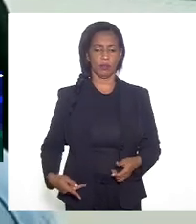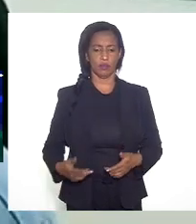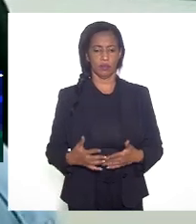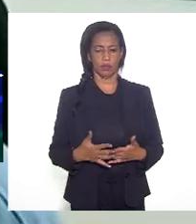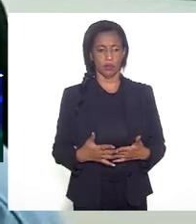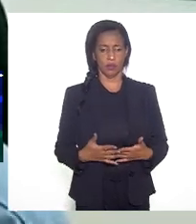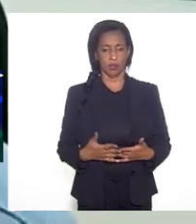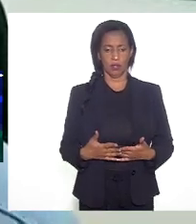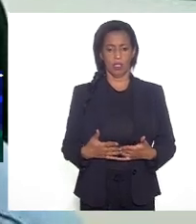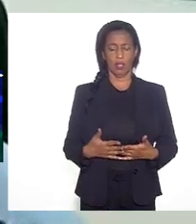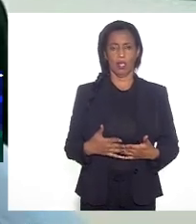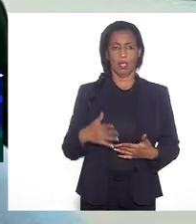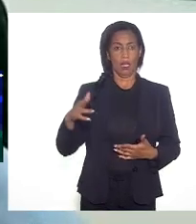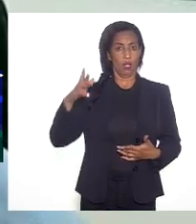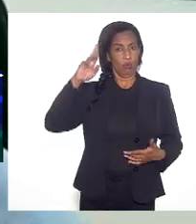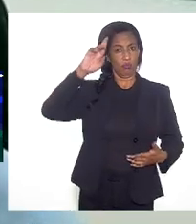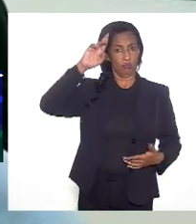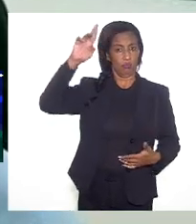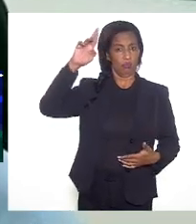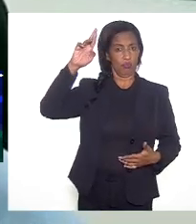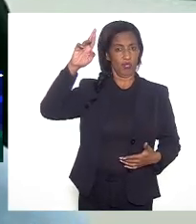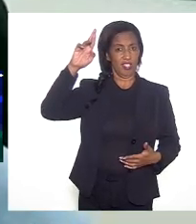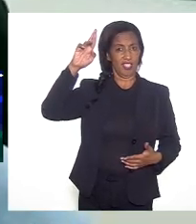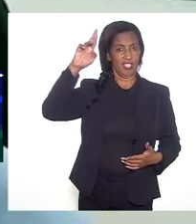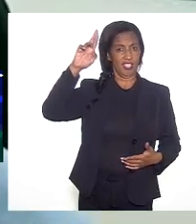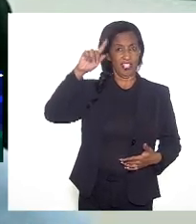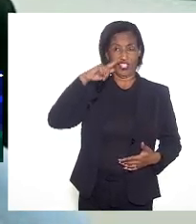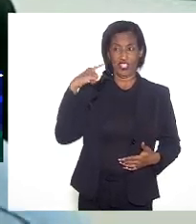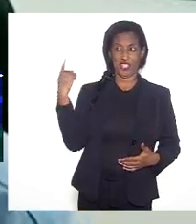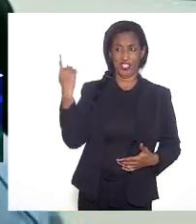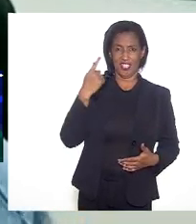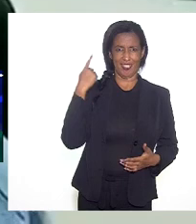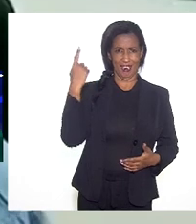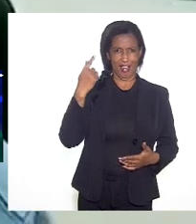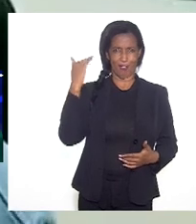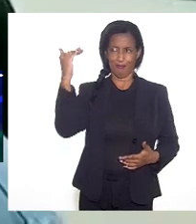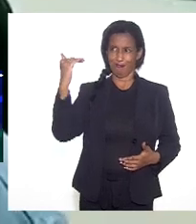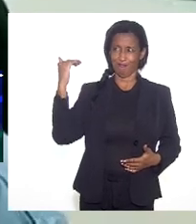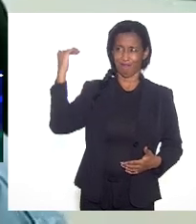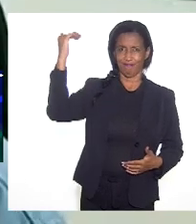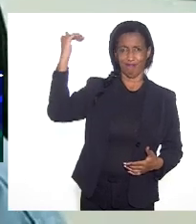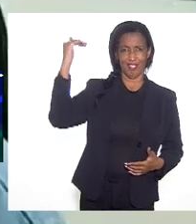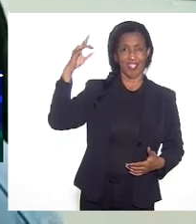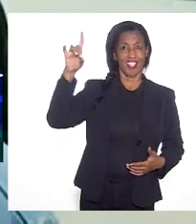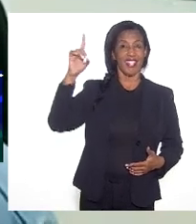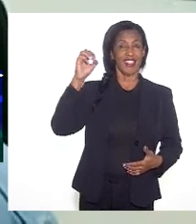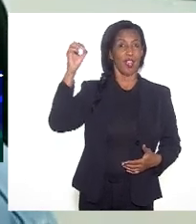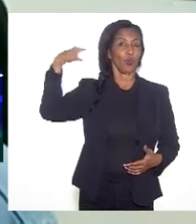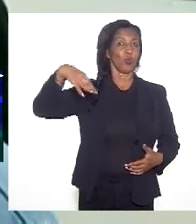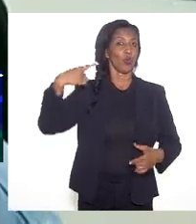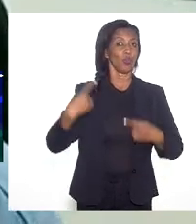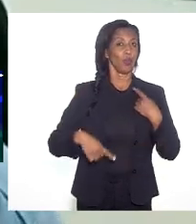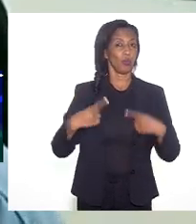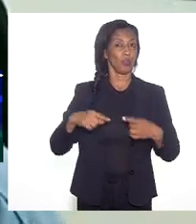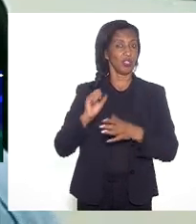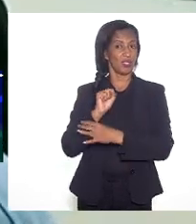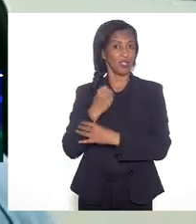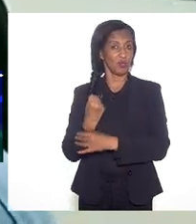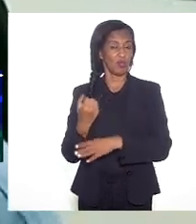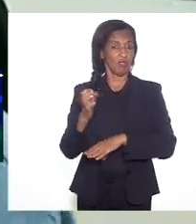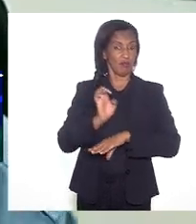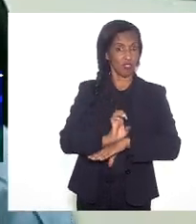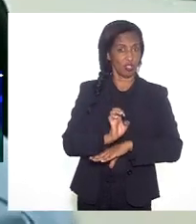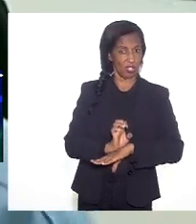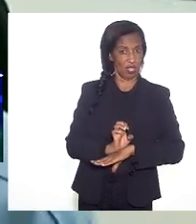República, é o comandante-geral das Forças Armadas. Quem dá o tom da política de segurança no